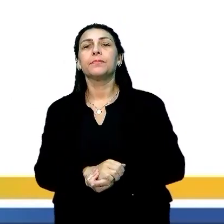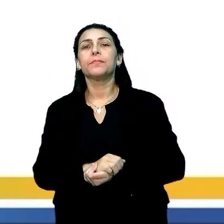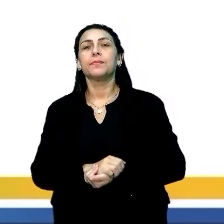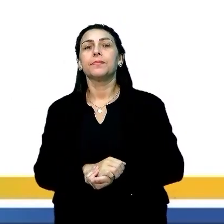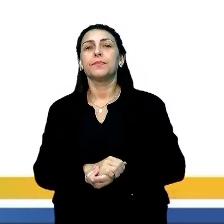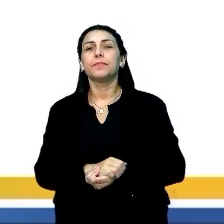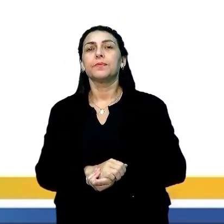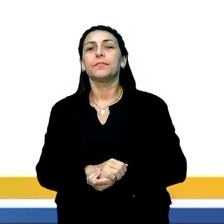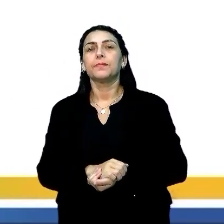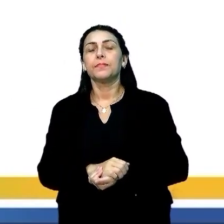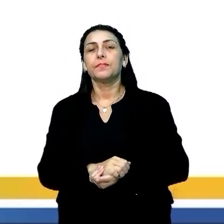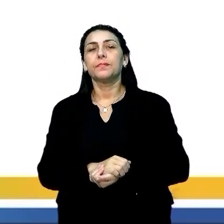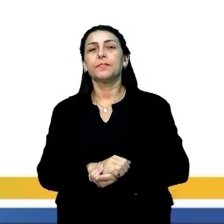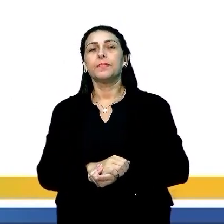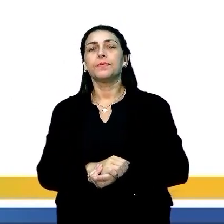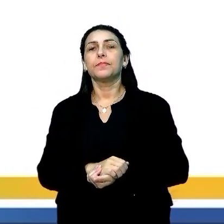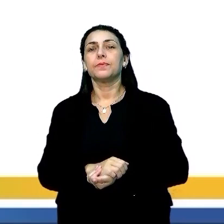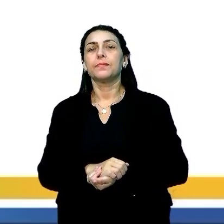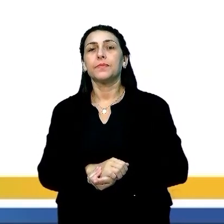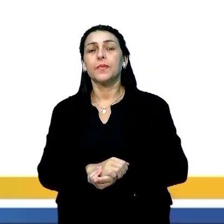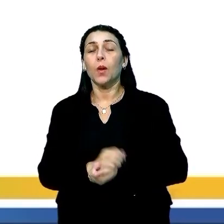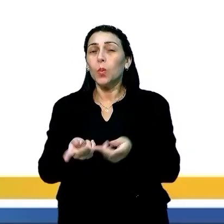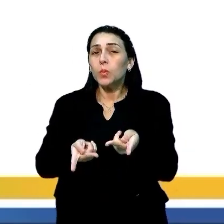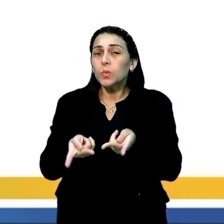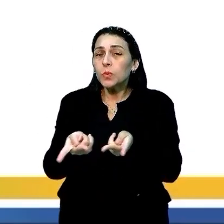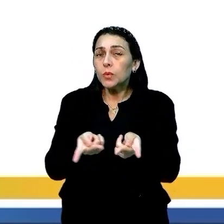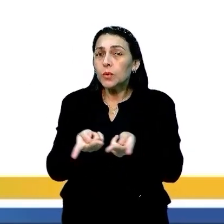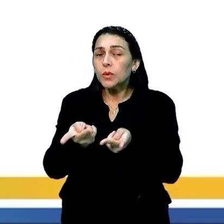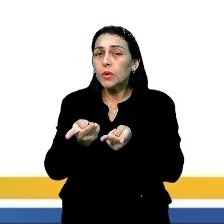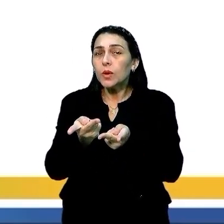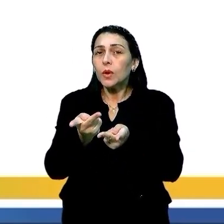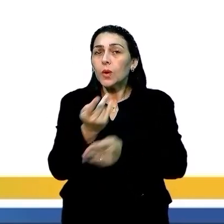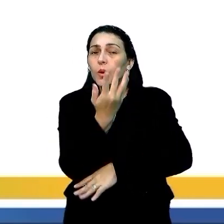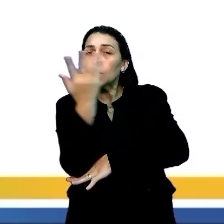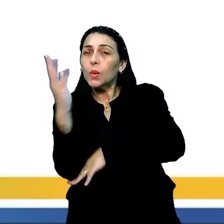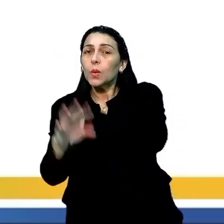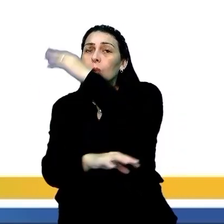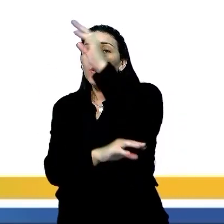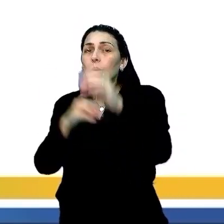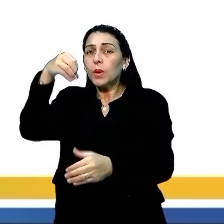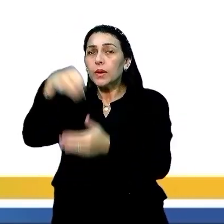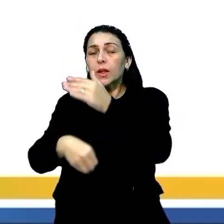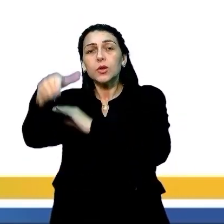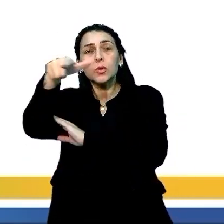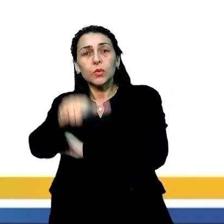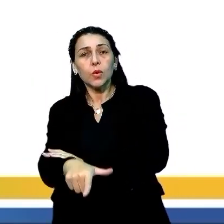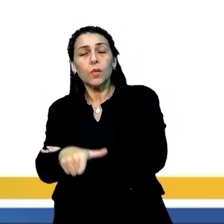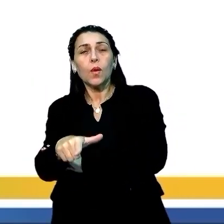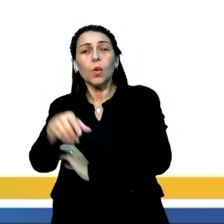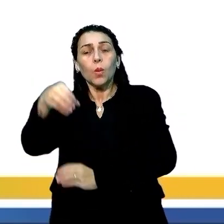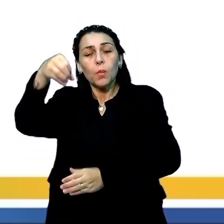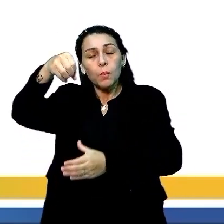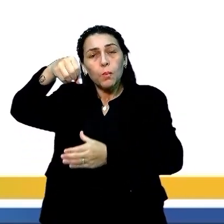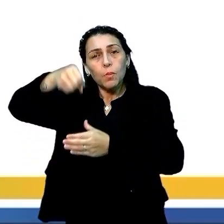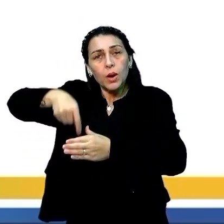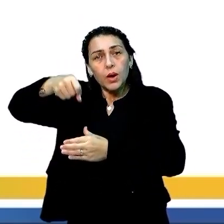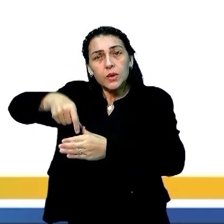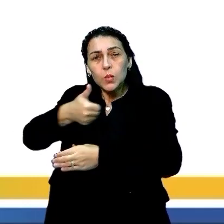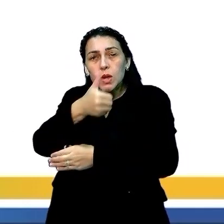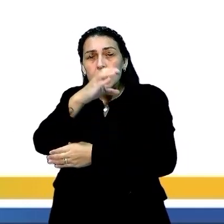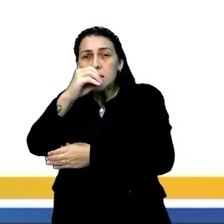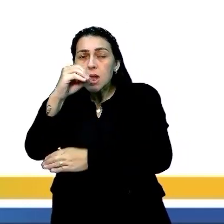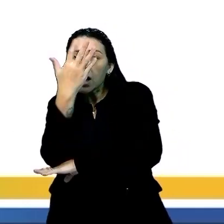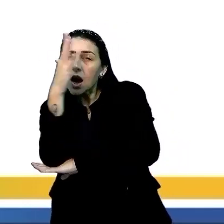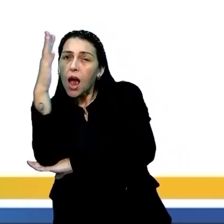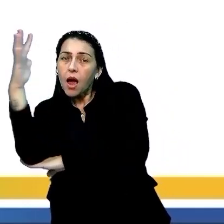lá. Um projeto de reflorestamento prevê um plantio de 100 árvores